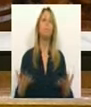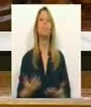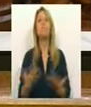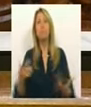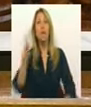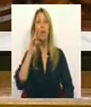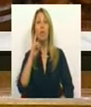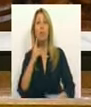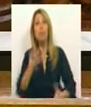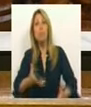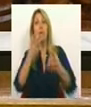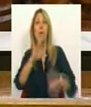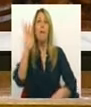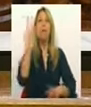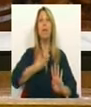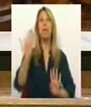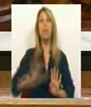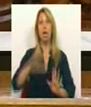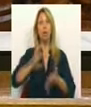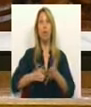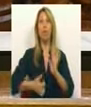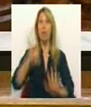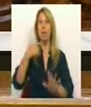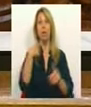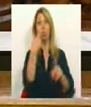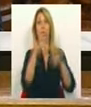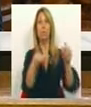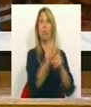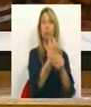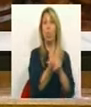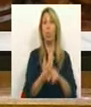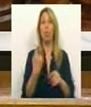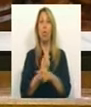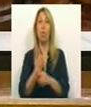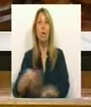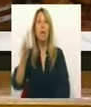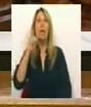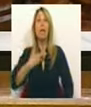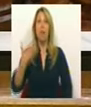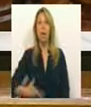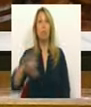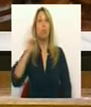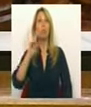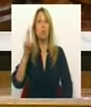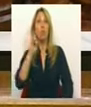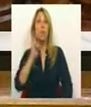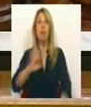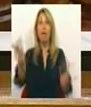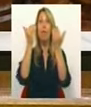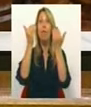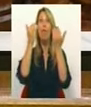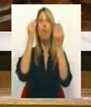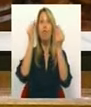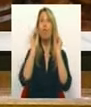defendeu os quatro direitos fundamentais dos consumidores: direito à segurança, direito à informação, direito à escolha e direito